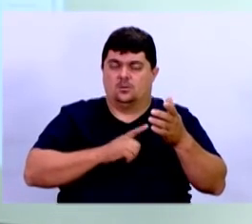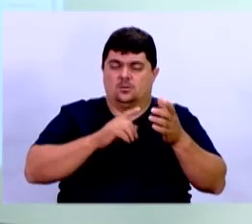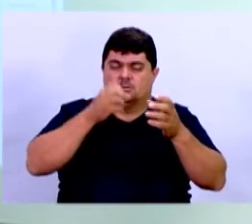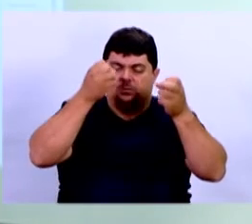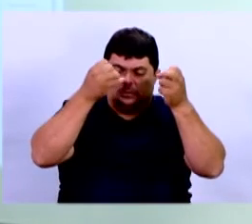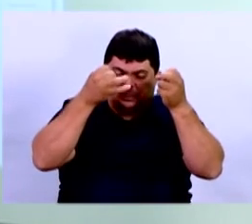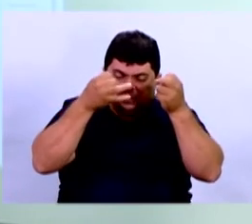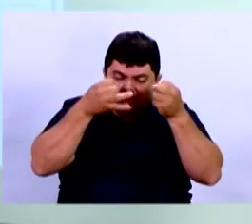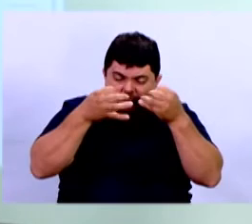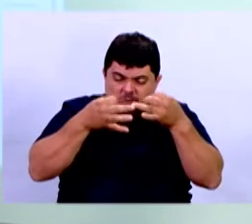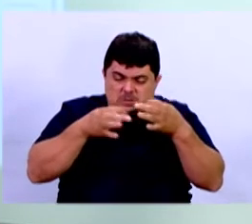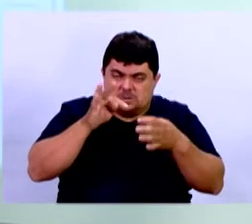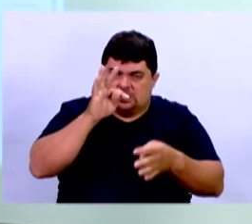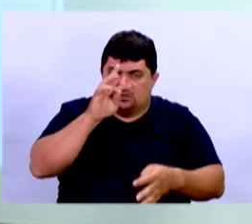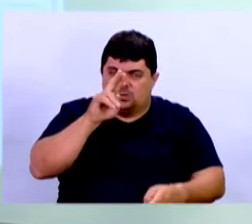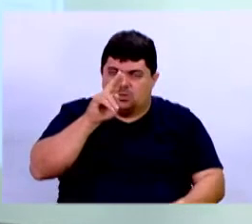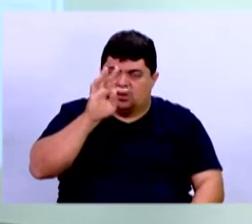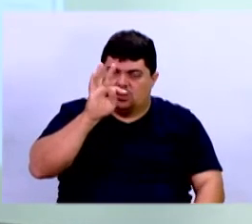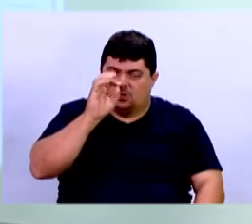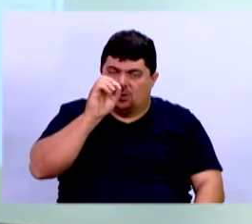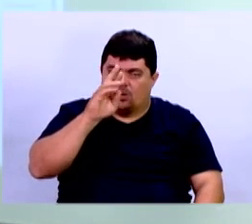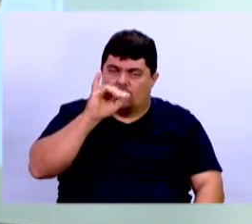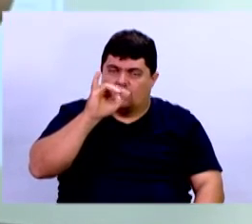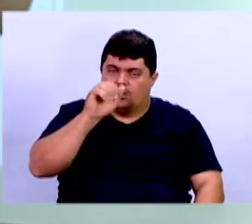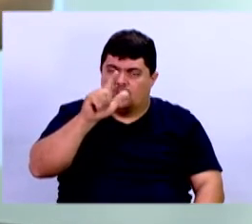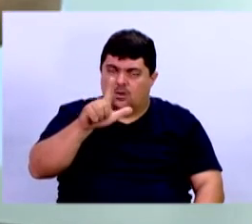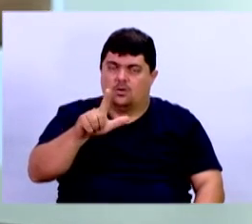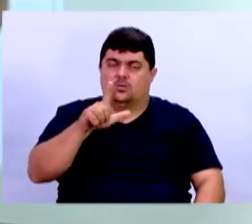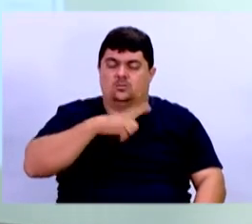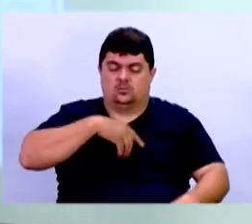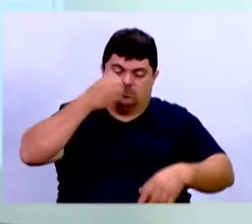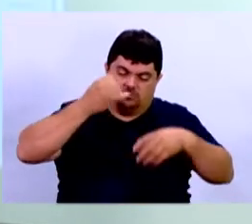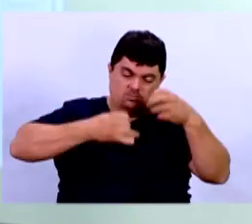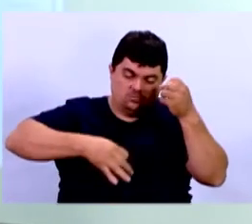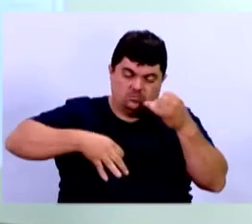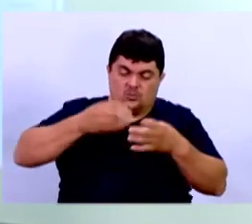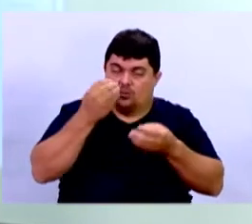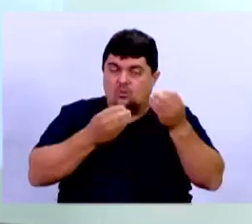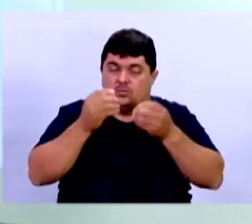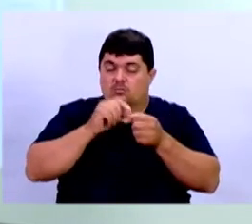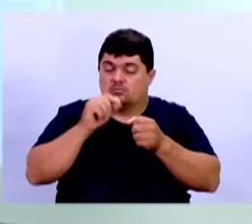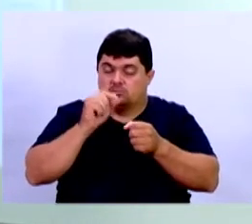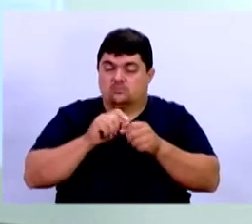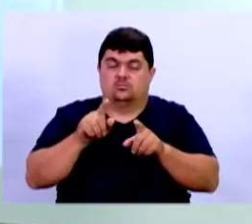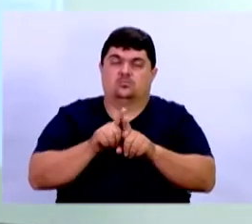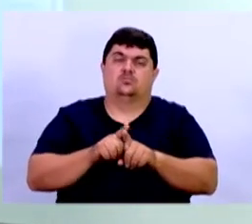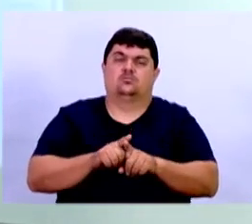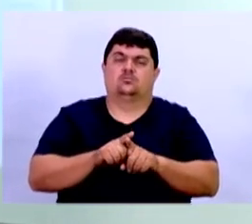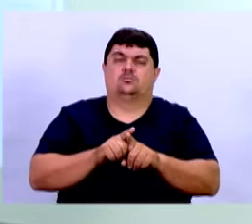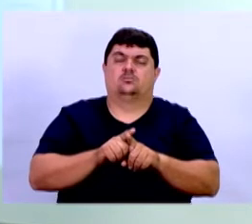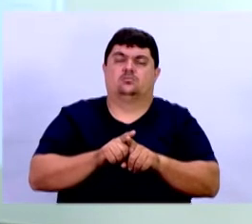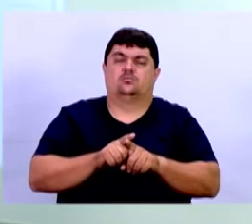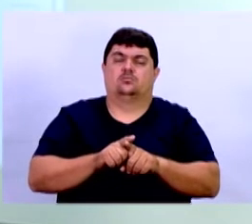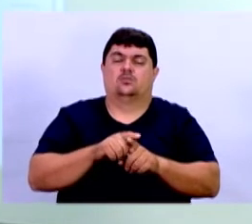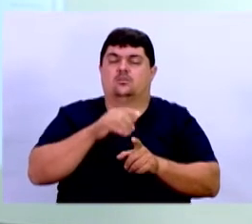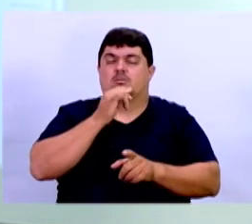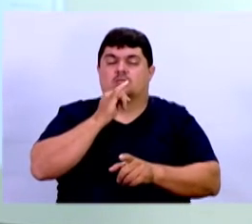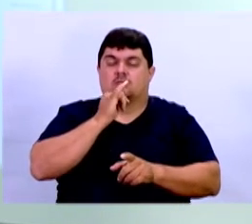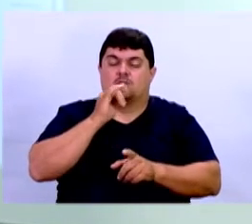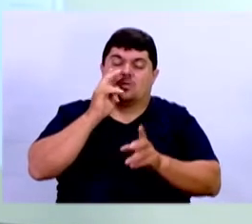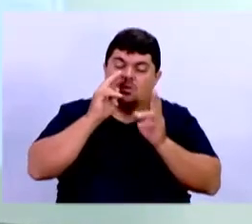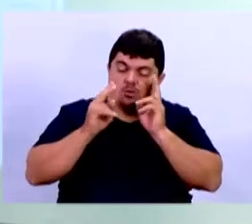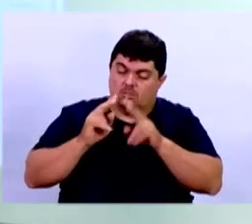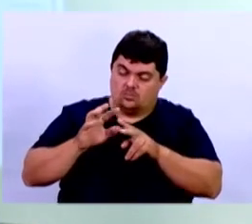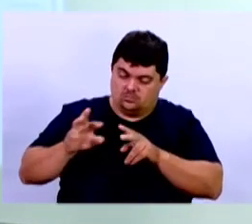passo a passo com cada comando e o que ele faz, né? Do que se trata e um exemplo para